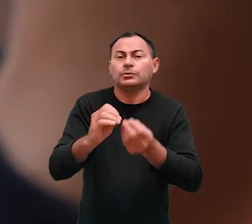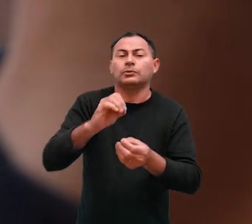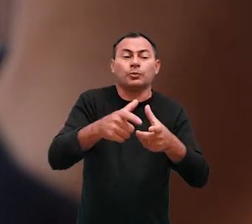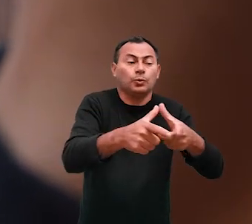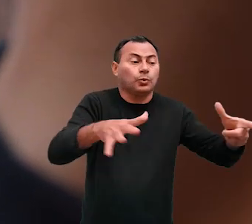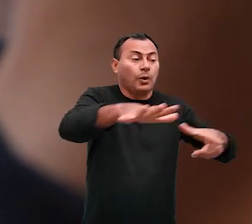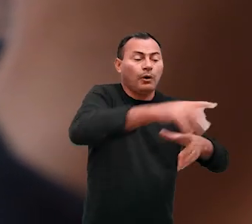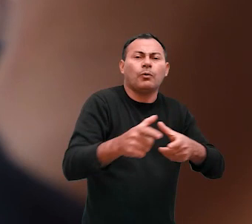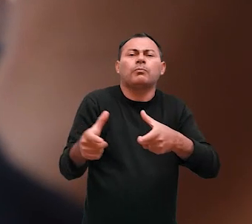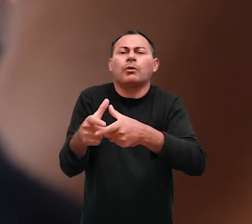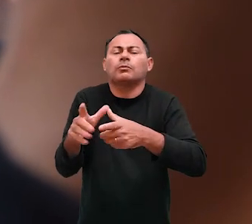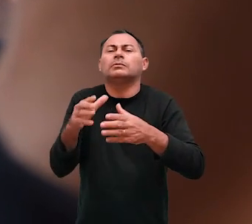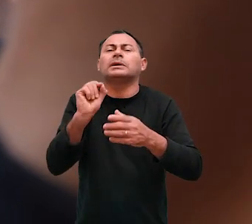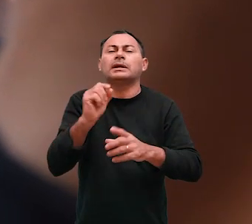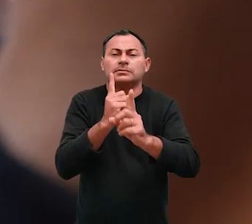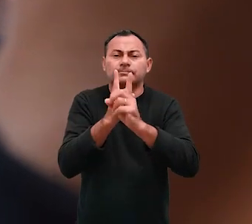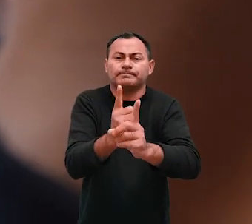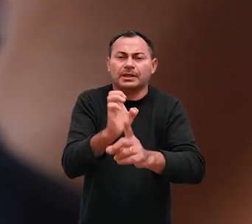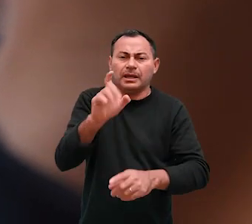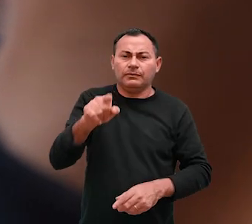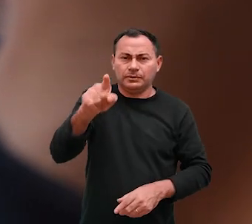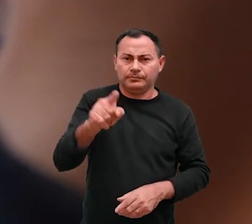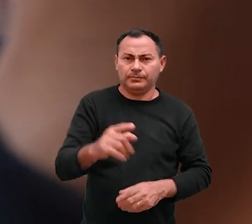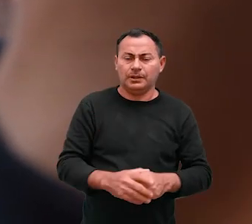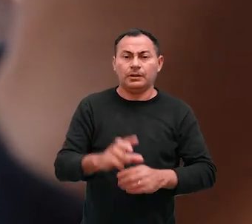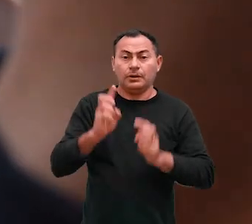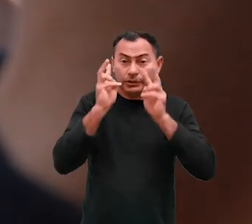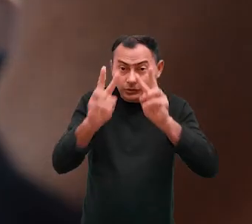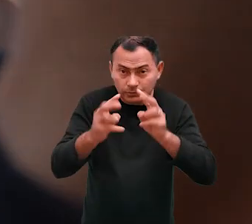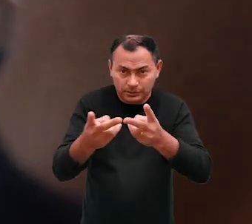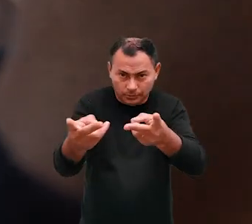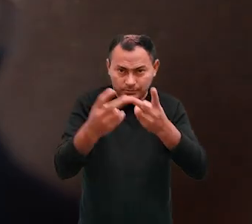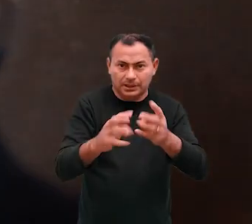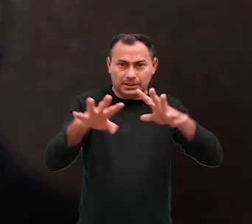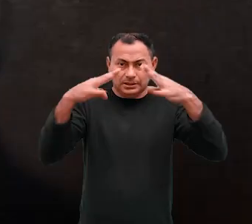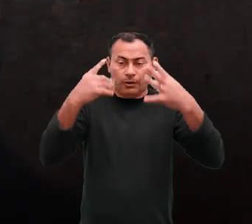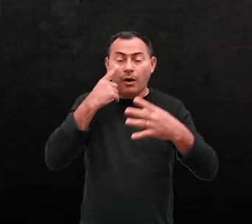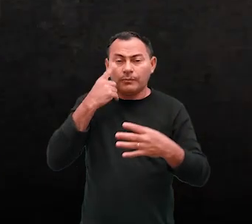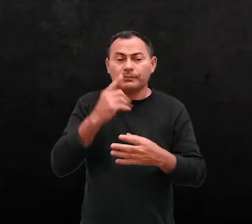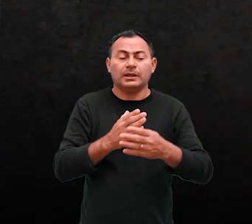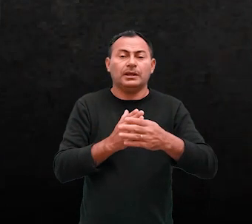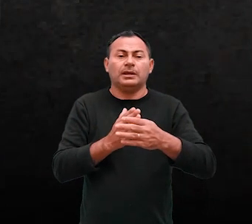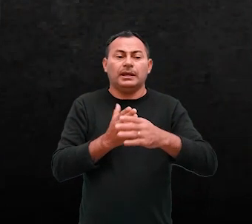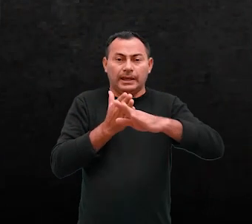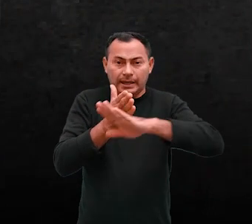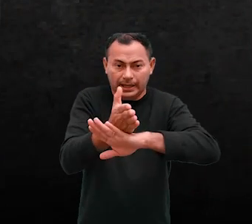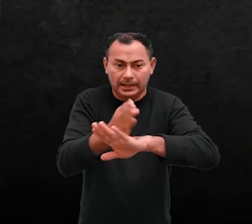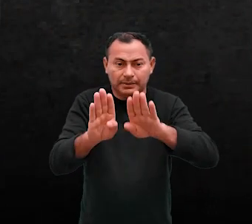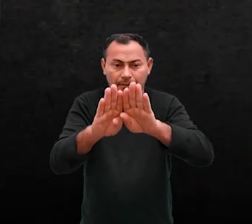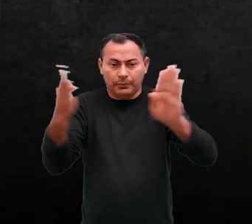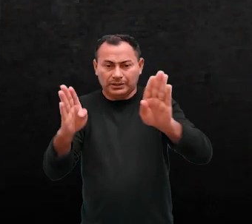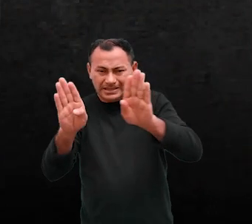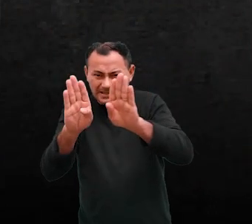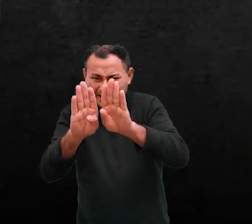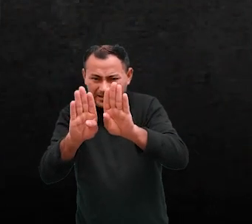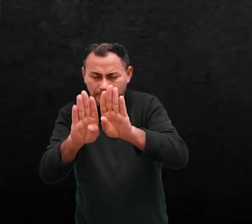ou dos poucos? Que tipo de discípulo é você? Ouça mais uma vez esse convite com atenção. Entrem pela porta